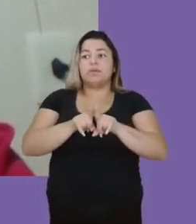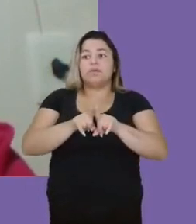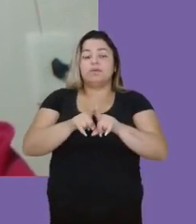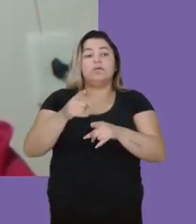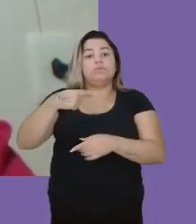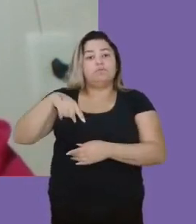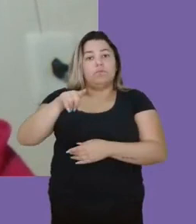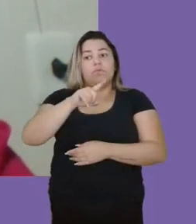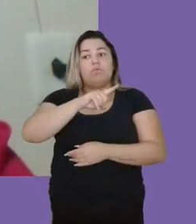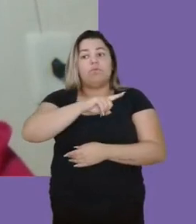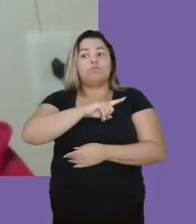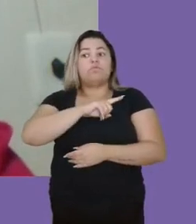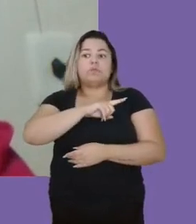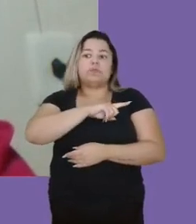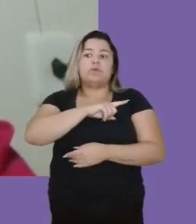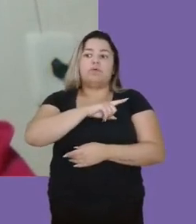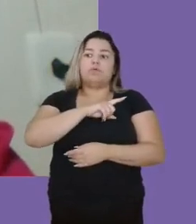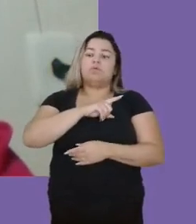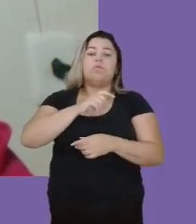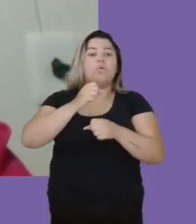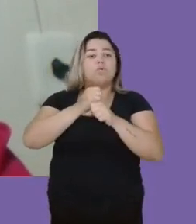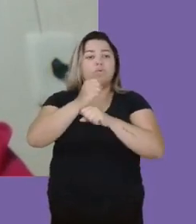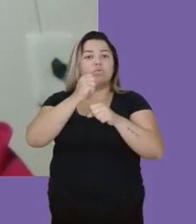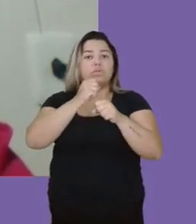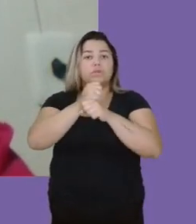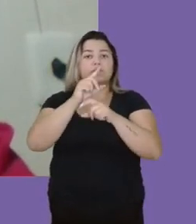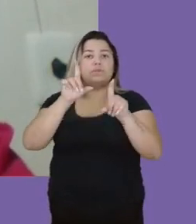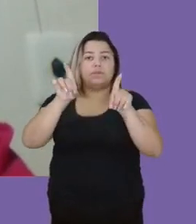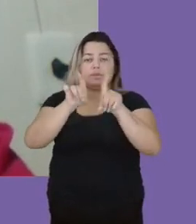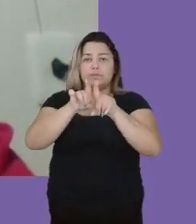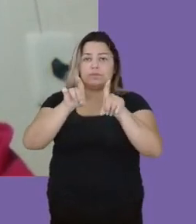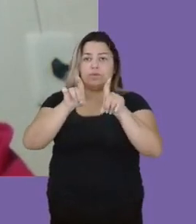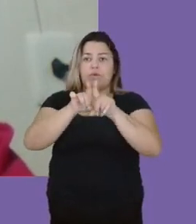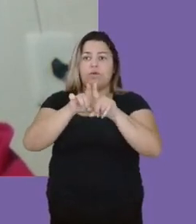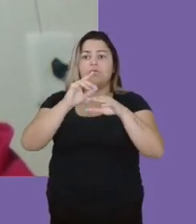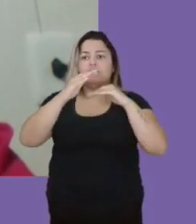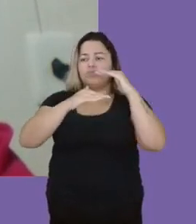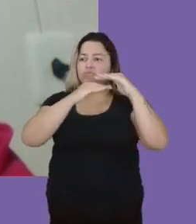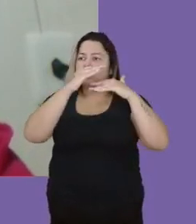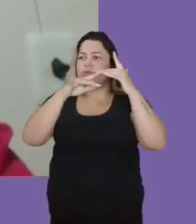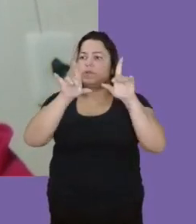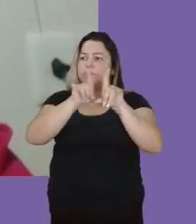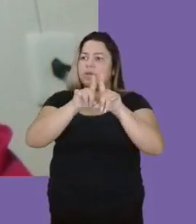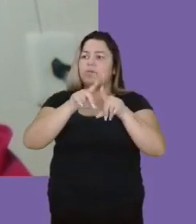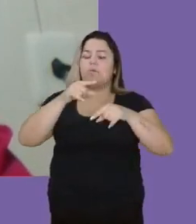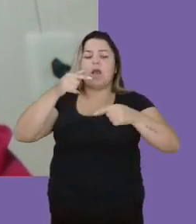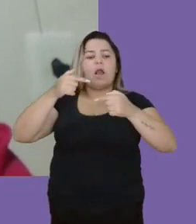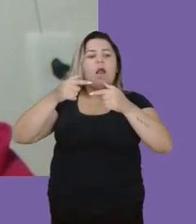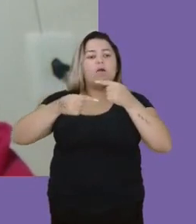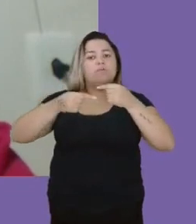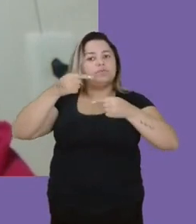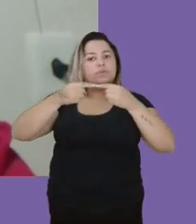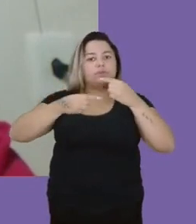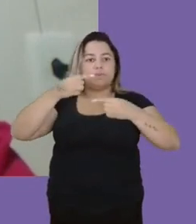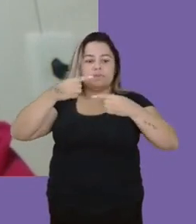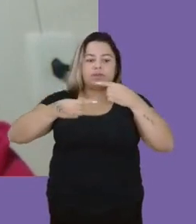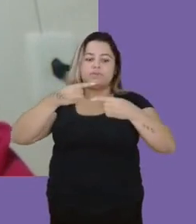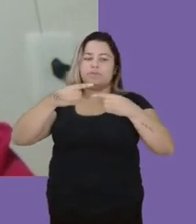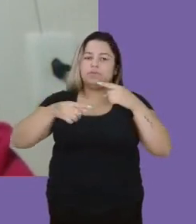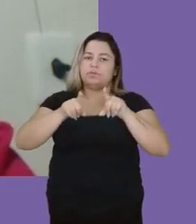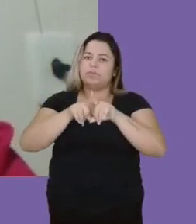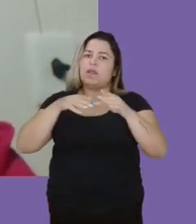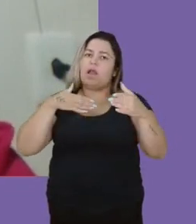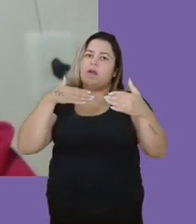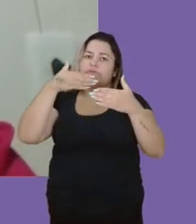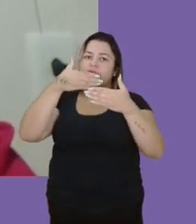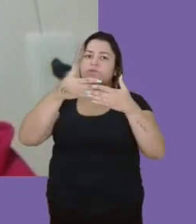muitas convergências e nos construímos a partir dessas, né, convergências e vamos debatendo e, enfim,